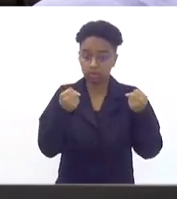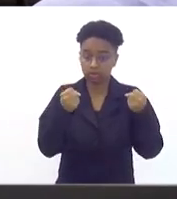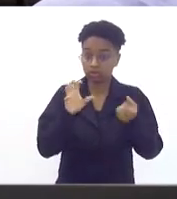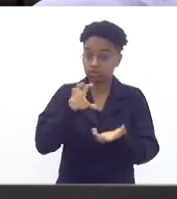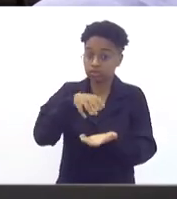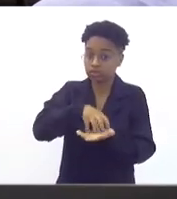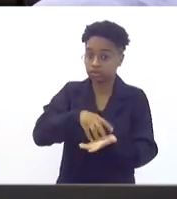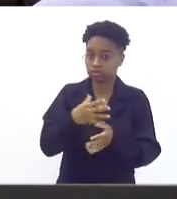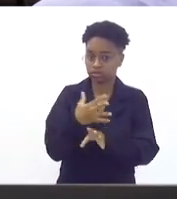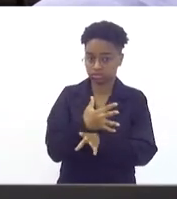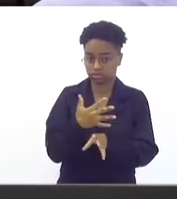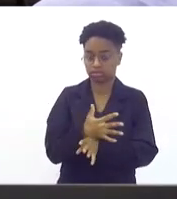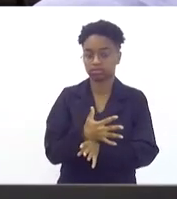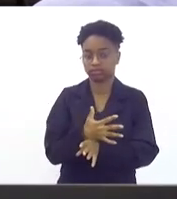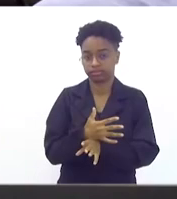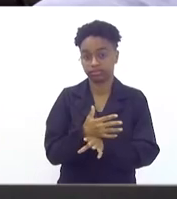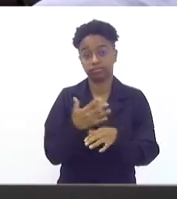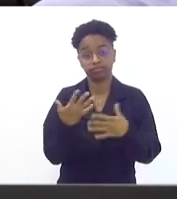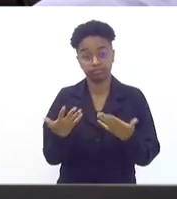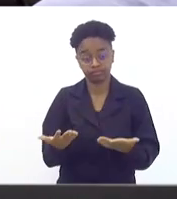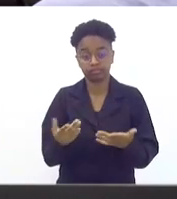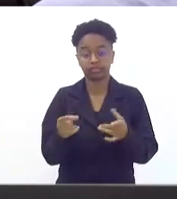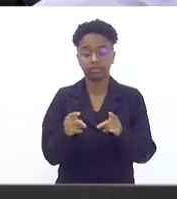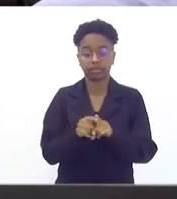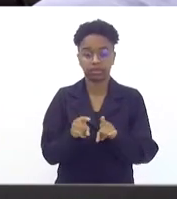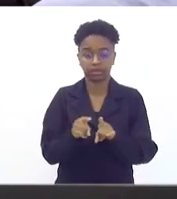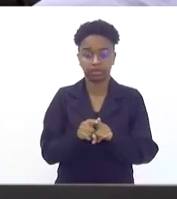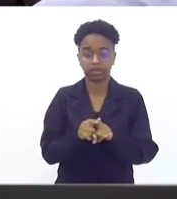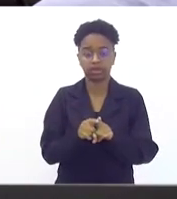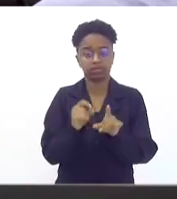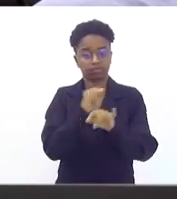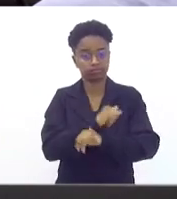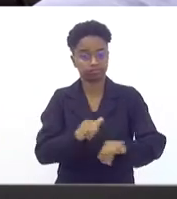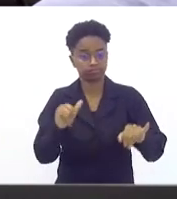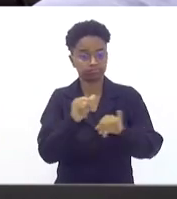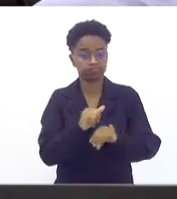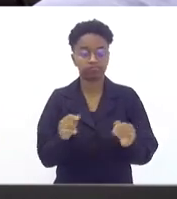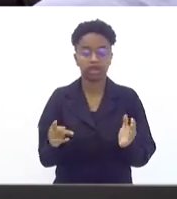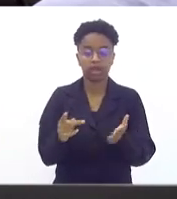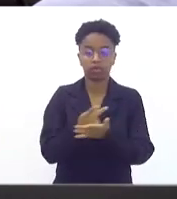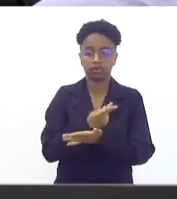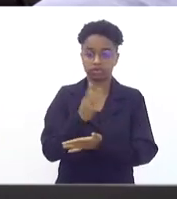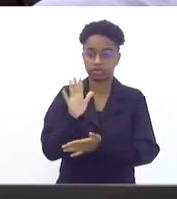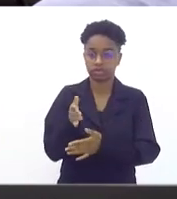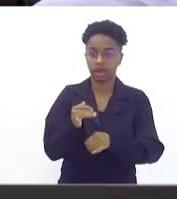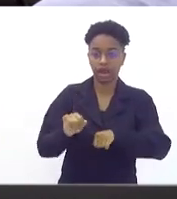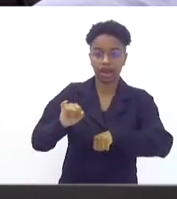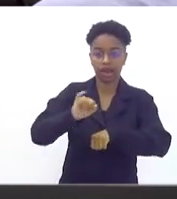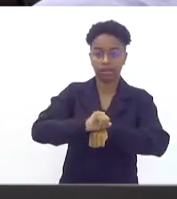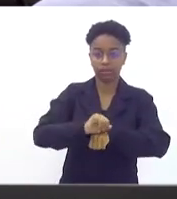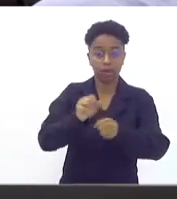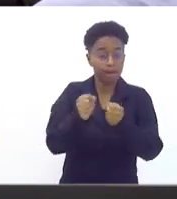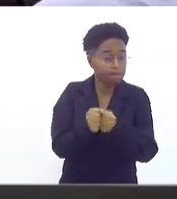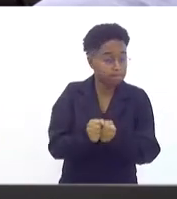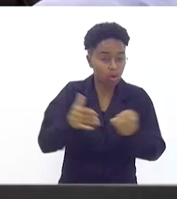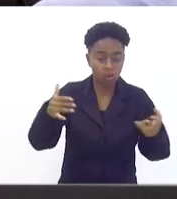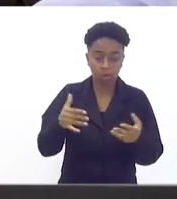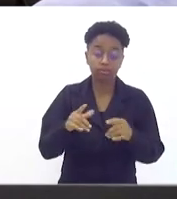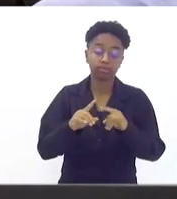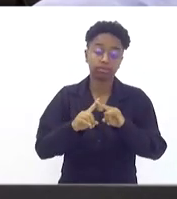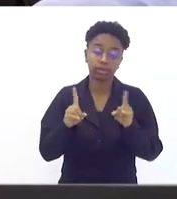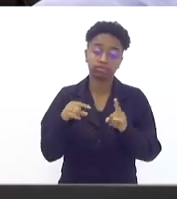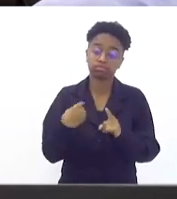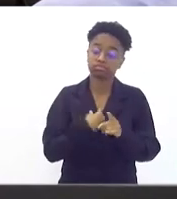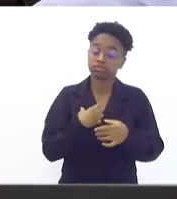cidade relatos que já aconteceu né na capital de grandes explosões trazendo essa